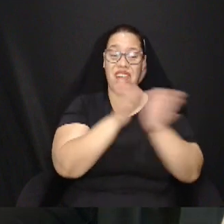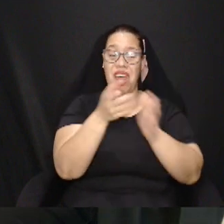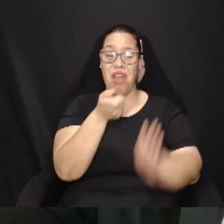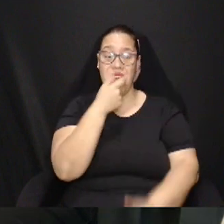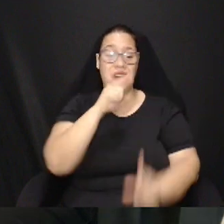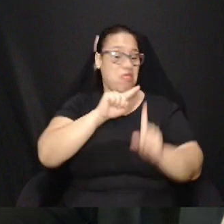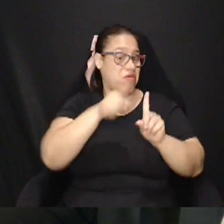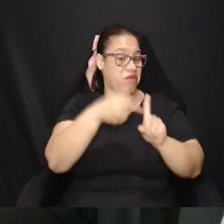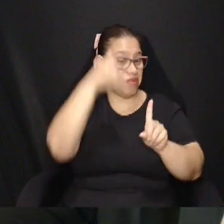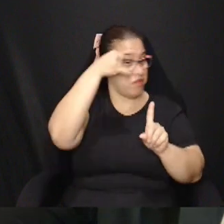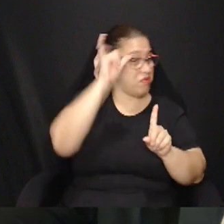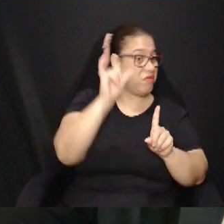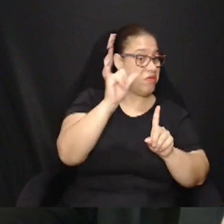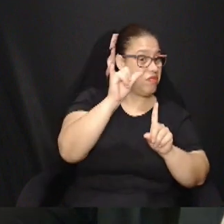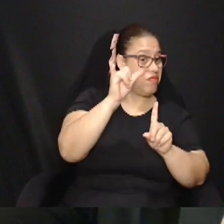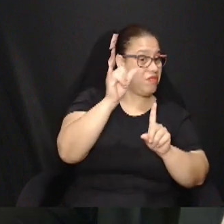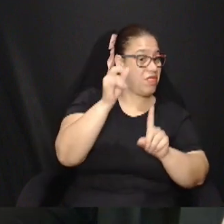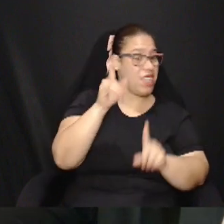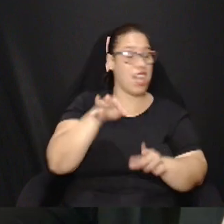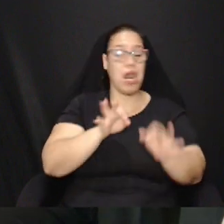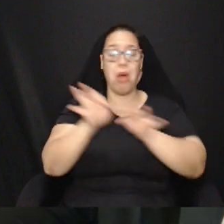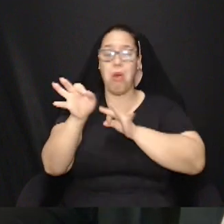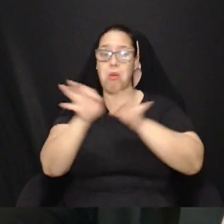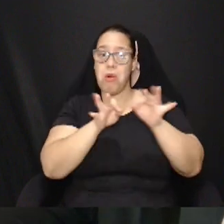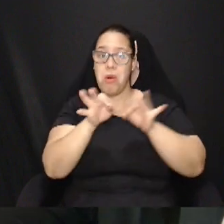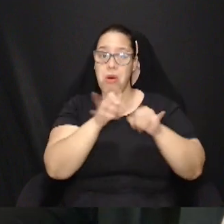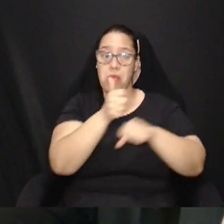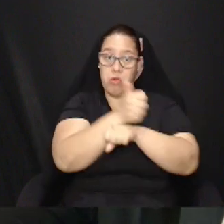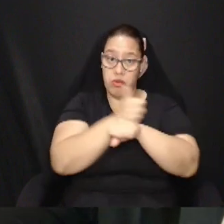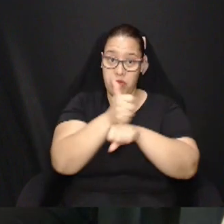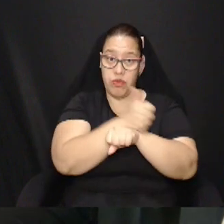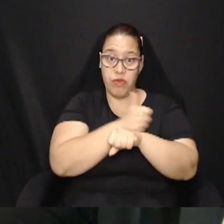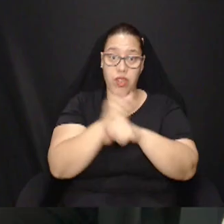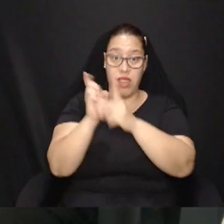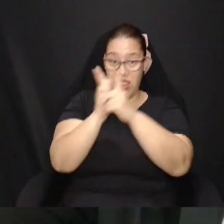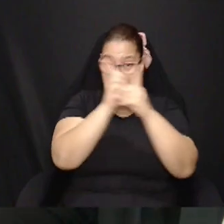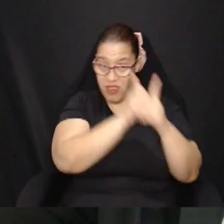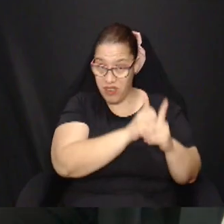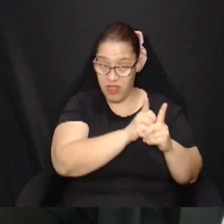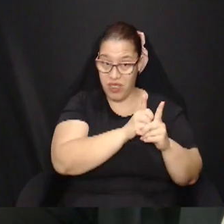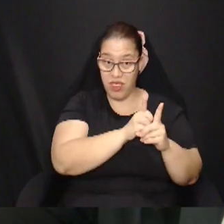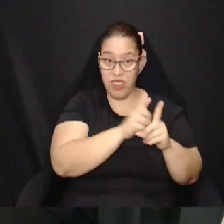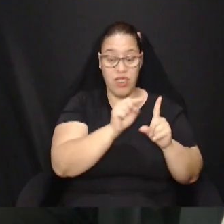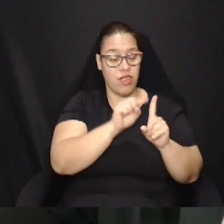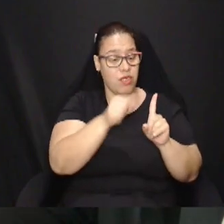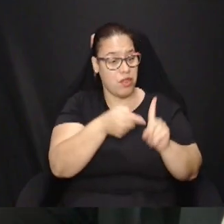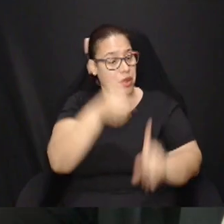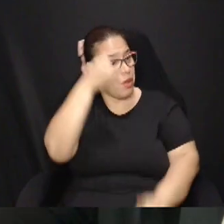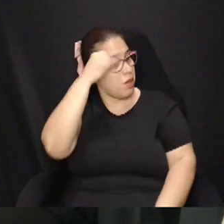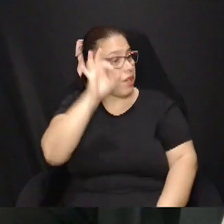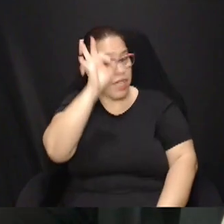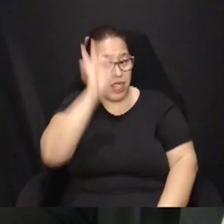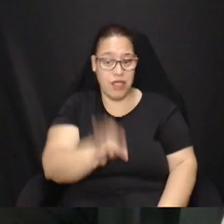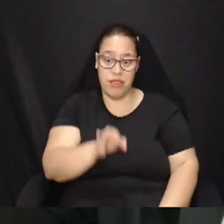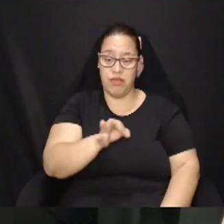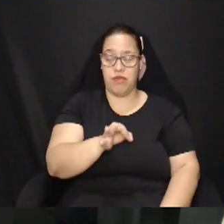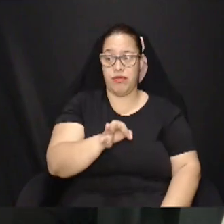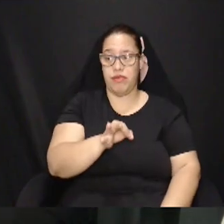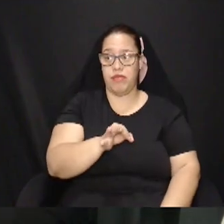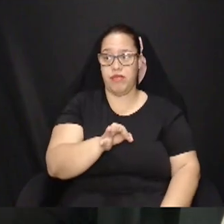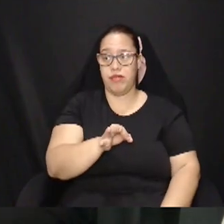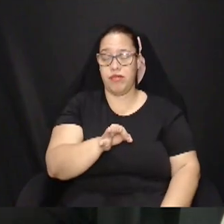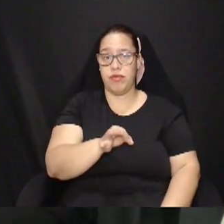anticoncepcionais, é a não preparação de profissionais para brindar métodos anticoncepcionais. É deixar o planejamento familiar nas mãos